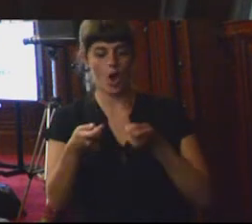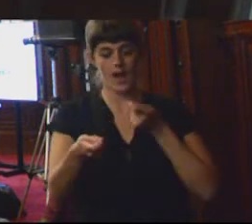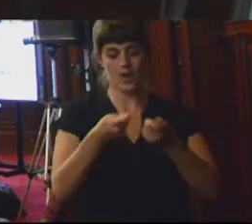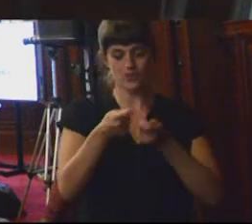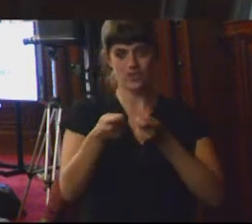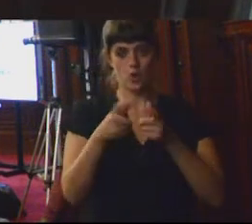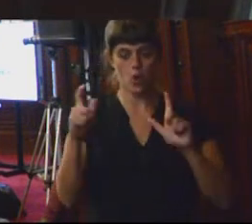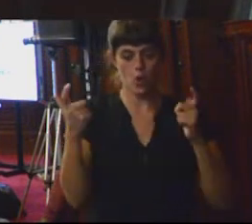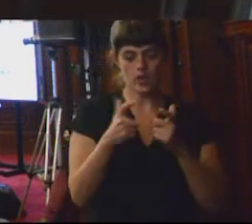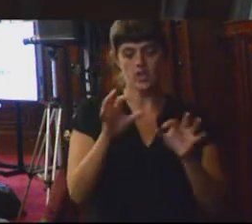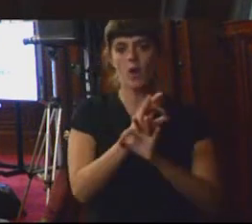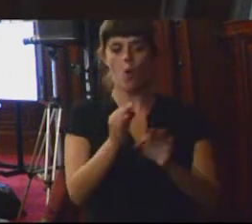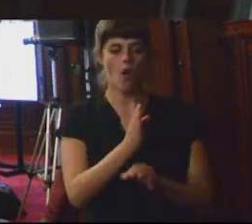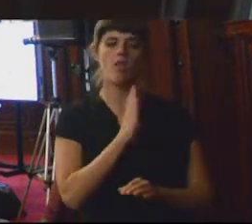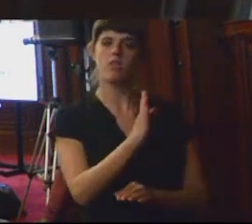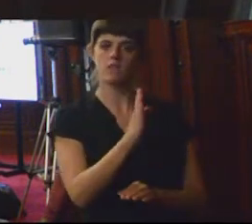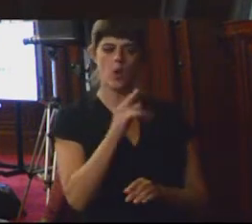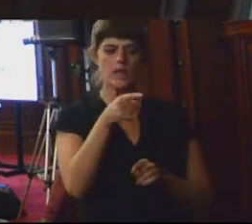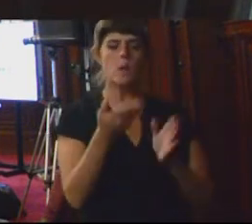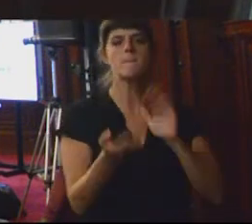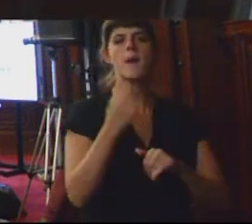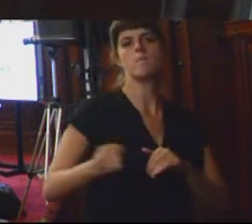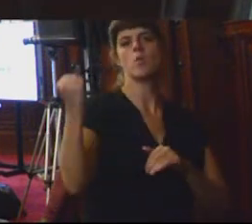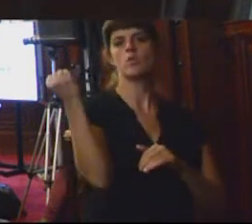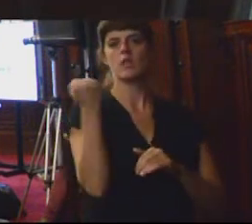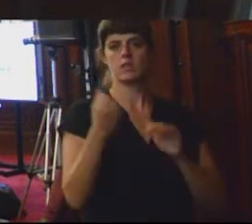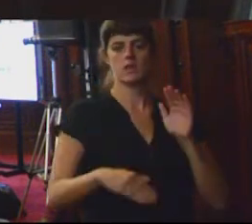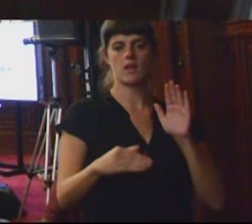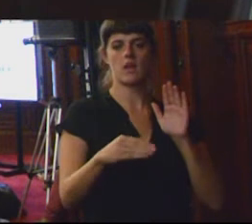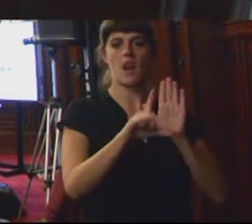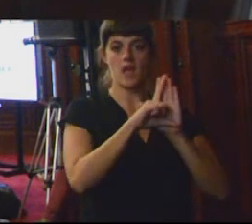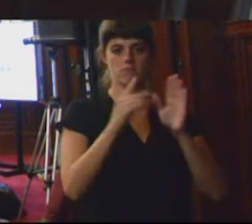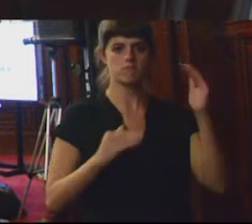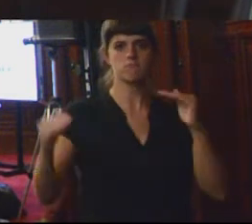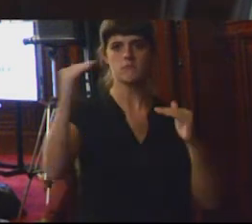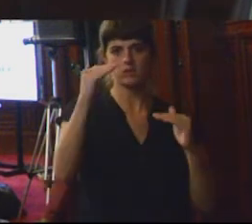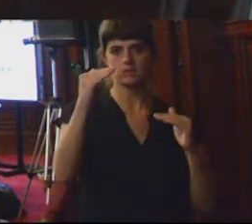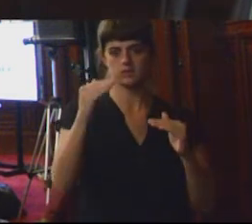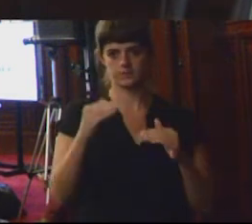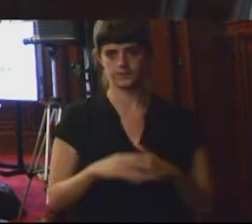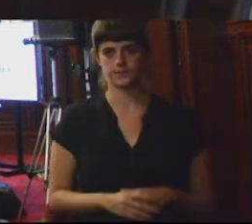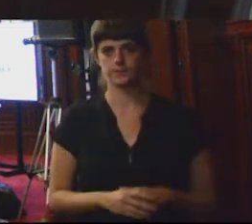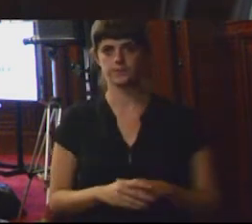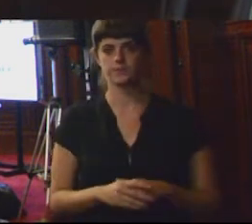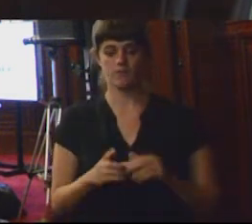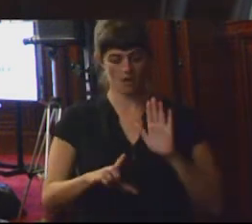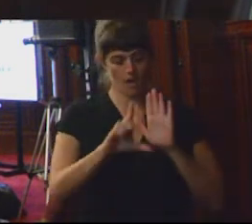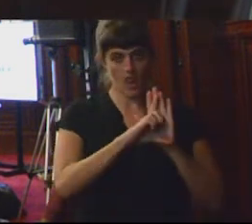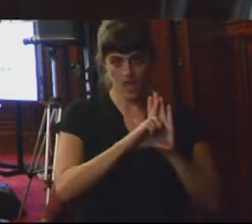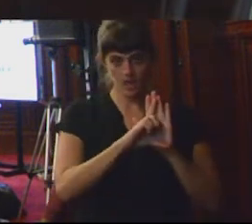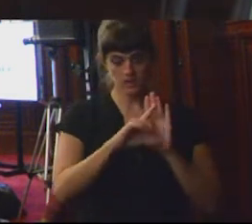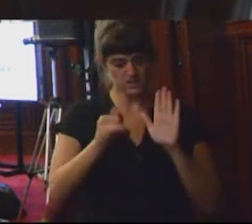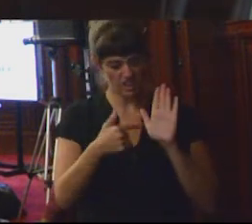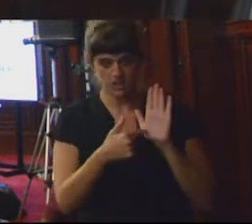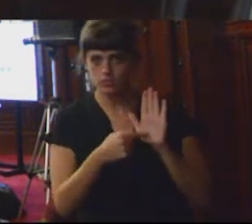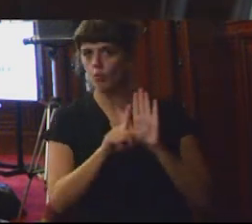ou individual se sobreponha à lei, ainda que em desfavor dos trabalhadores. A lei deixa de ser o